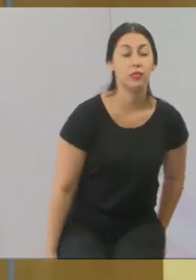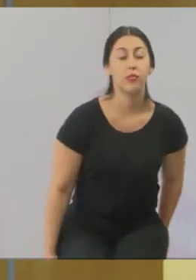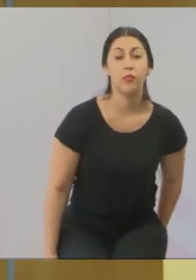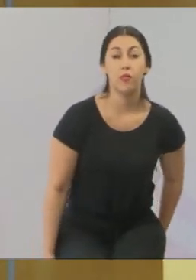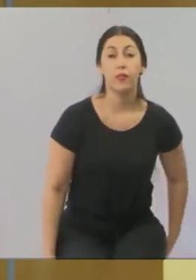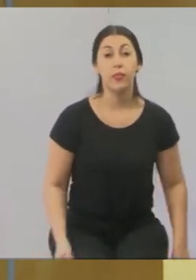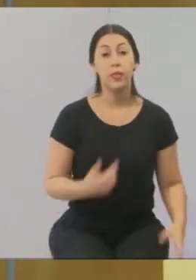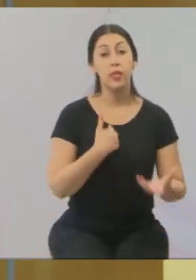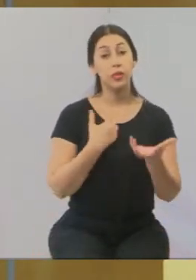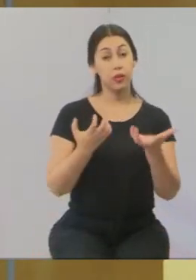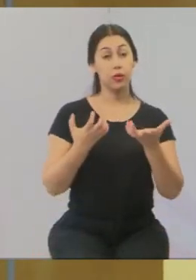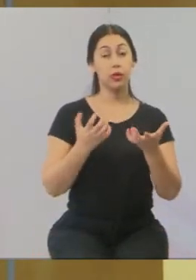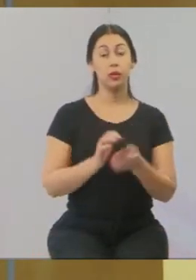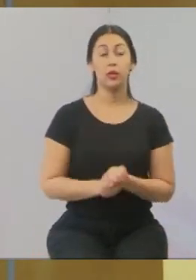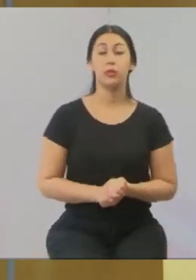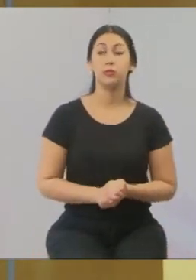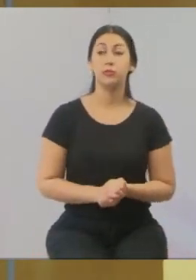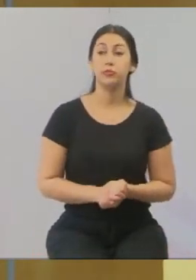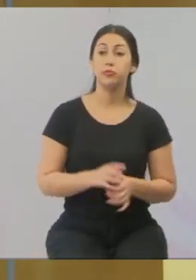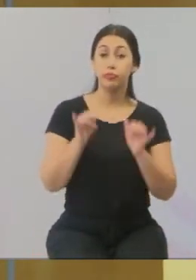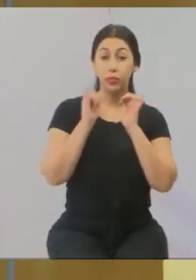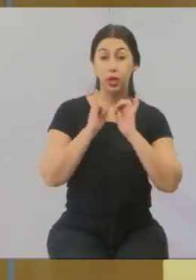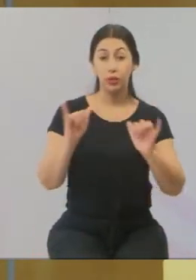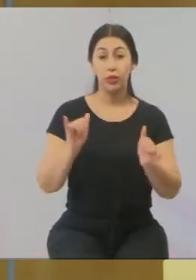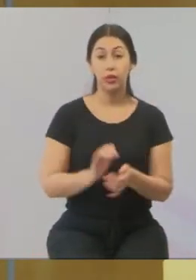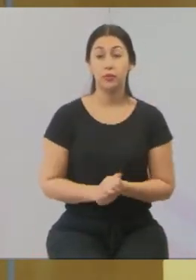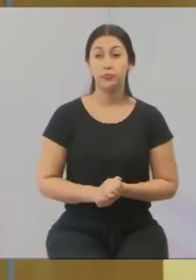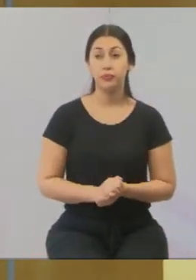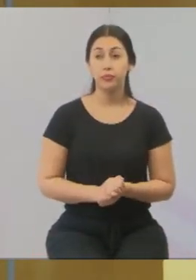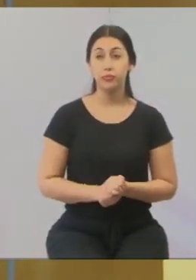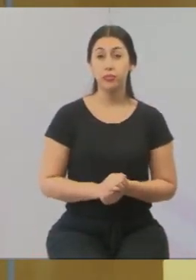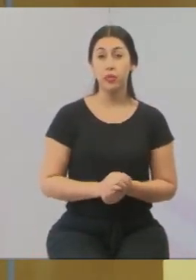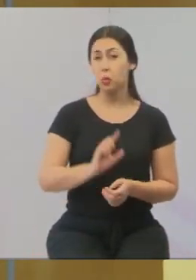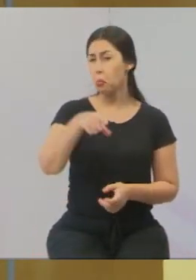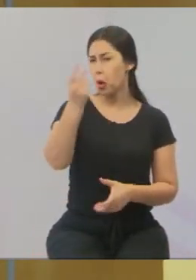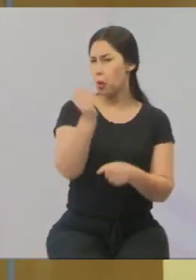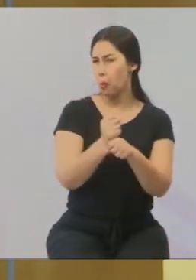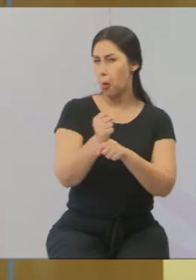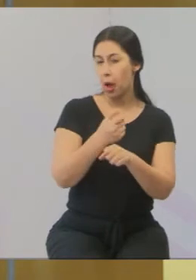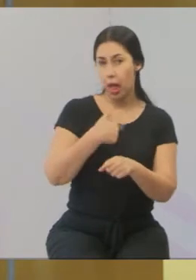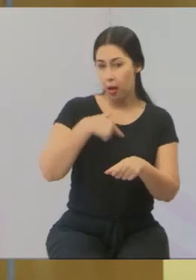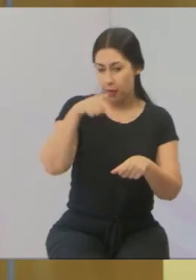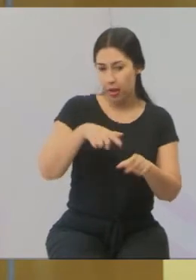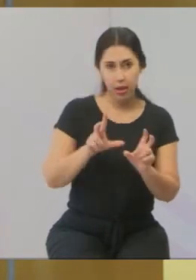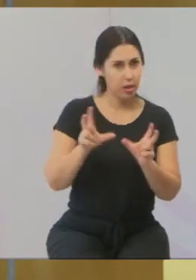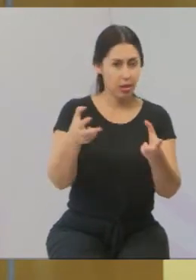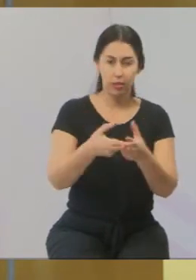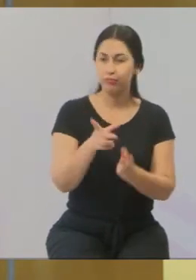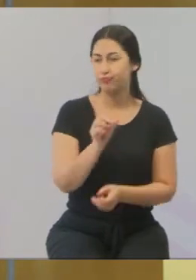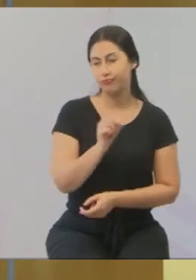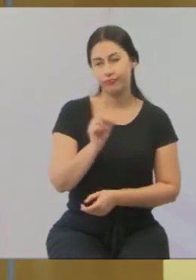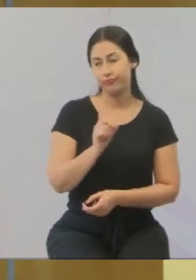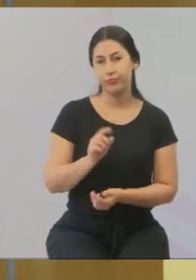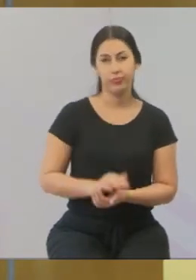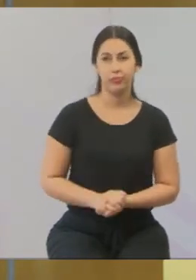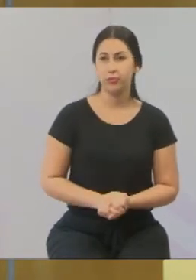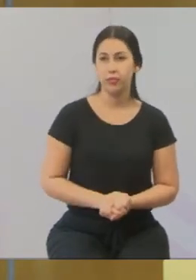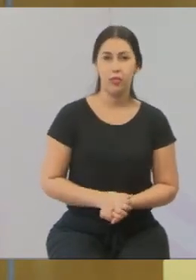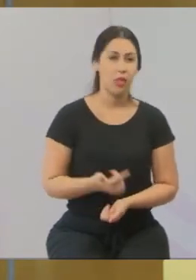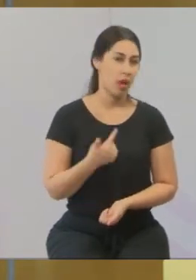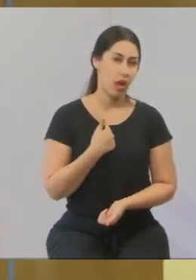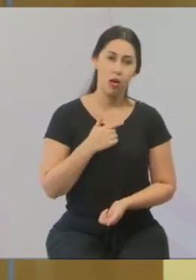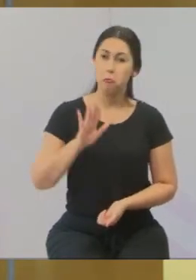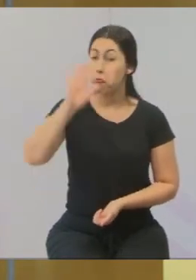isso aqui para vocês. Acho que todo mundo já sabe que ano que vem eu não estarei mais nessa casa, por opção minha, não serei